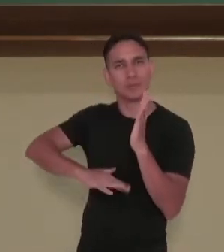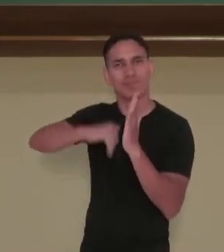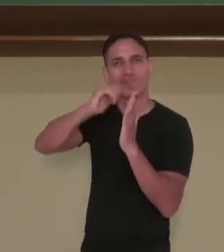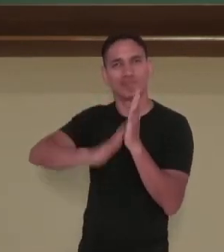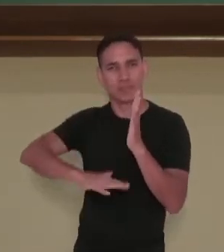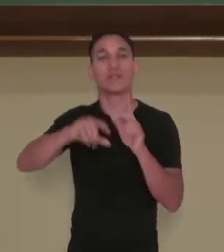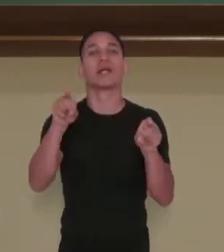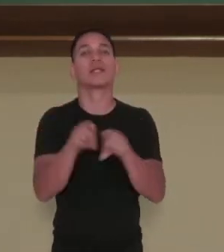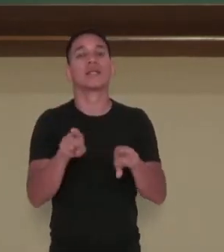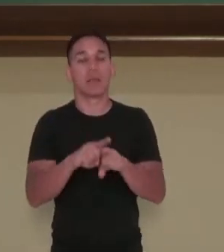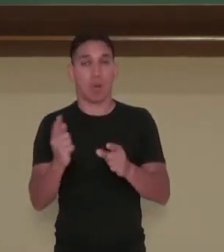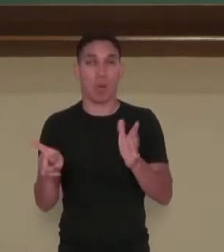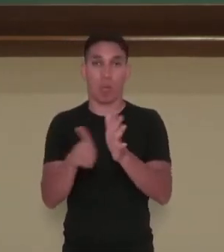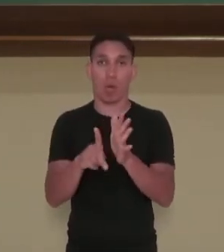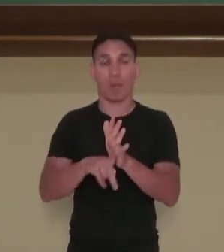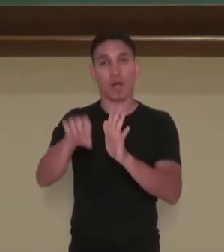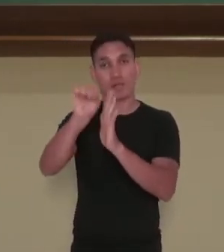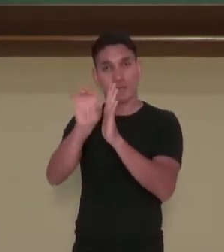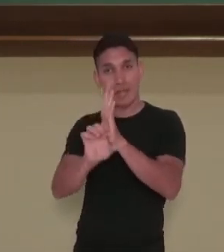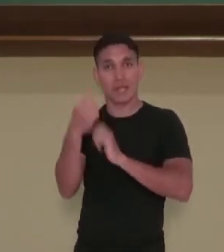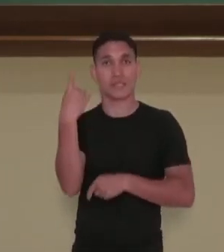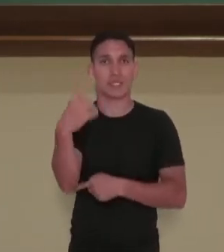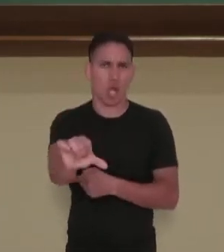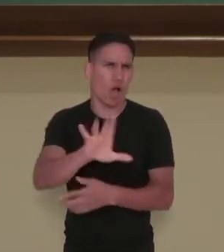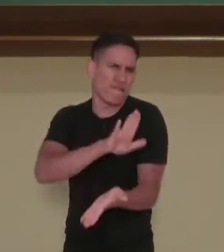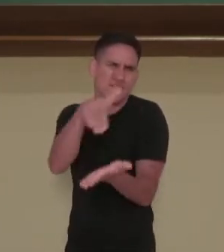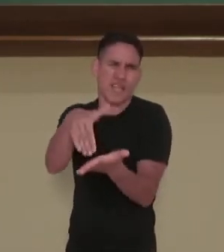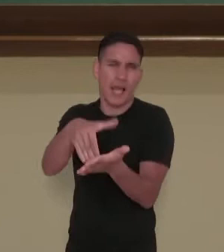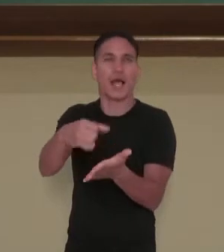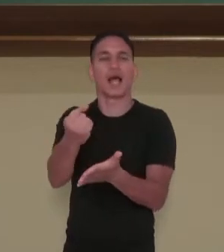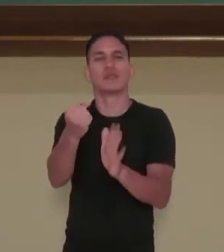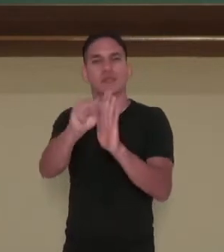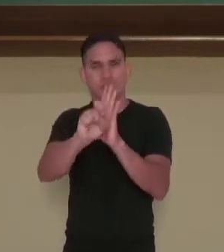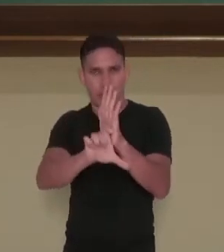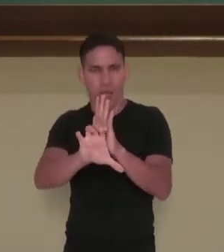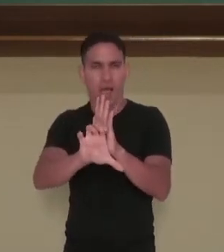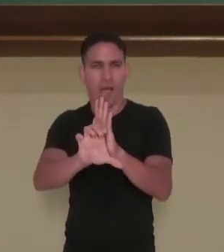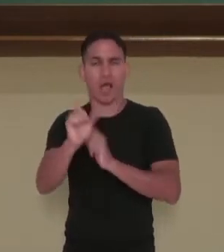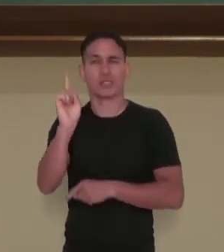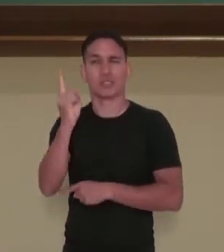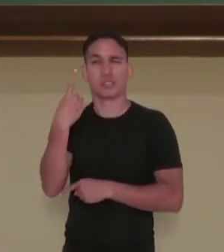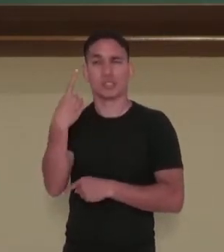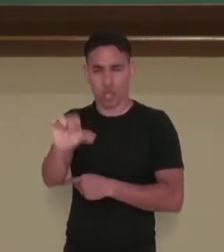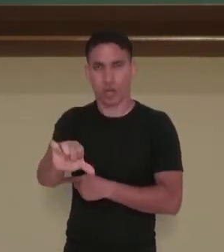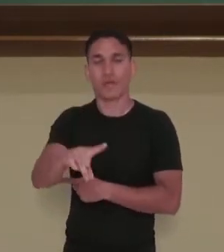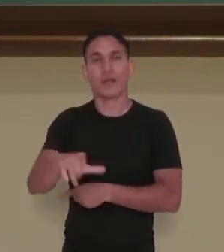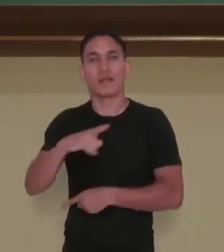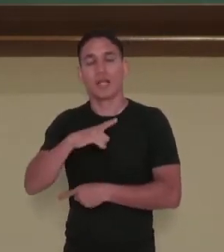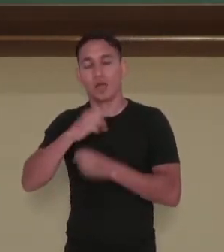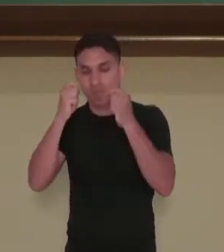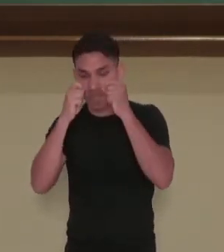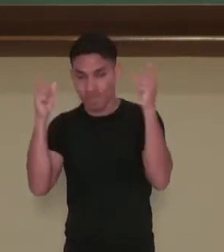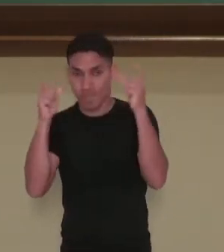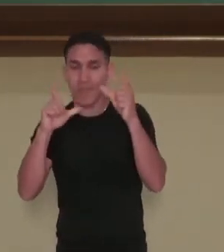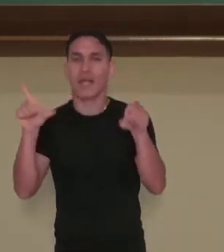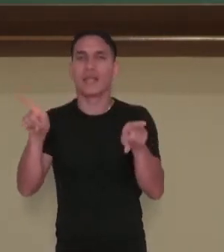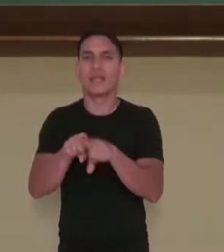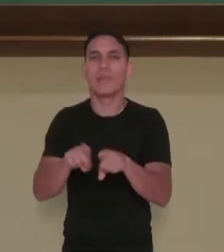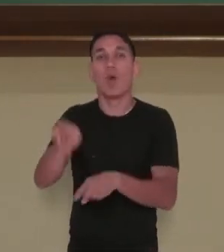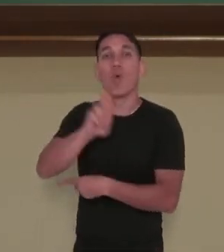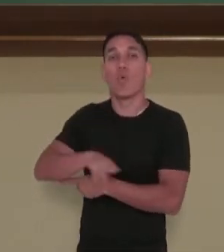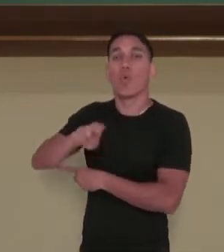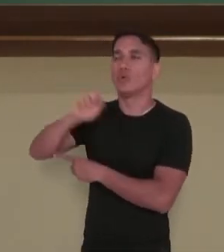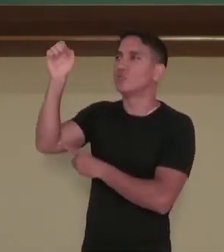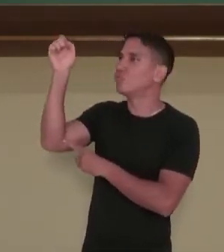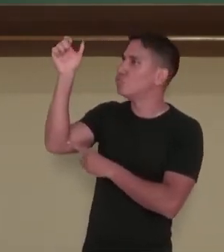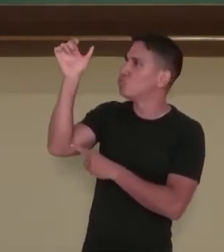temos no século XIX, no fim do século XIX, o impressionismo, que vai trabalhar com a incidência da luz